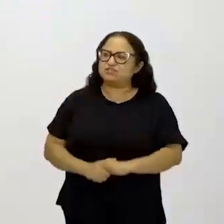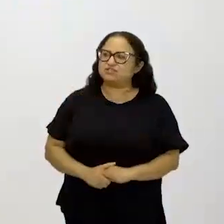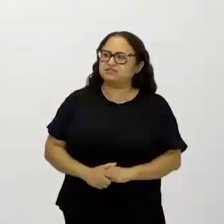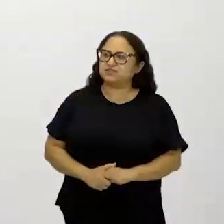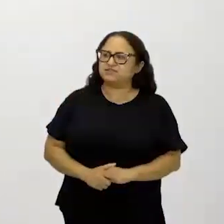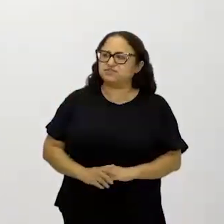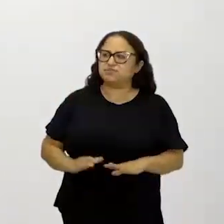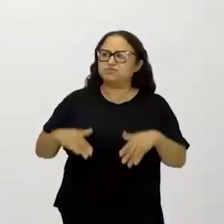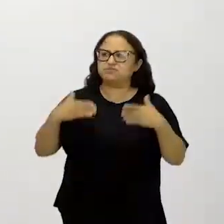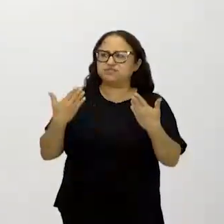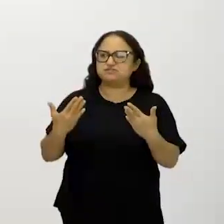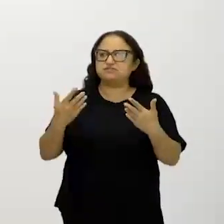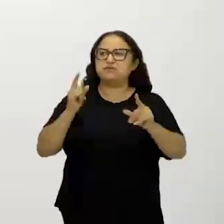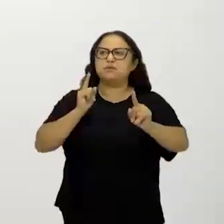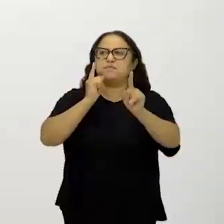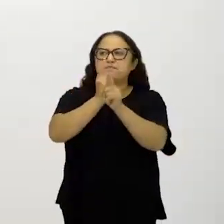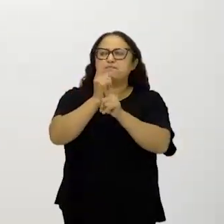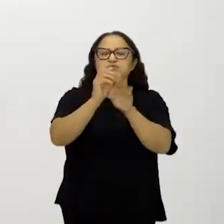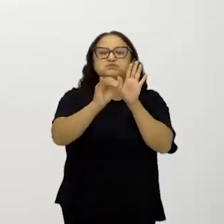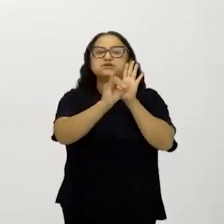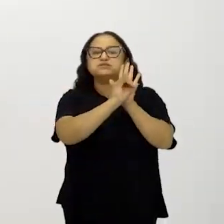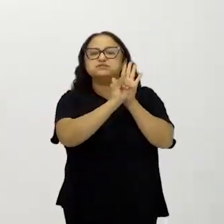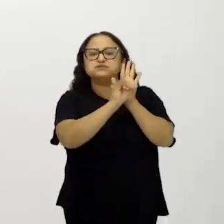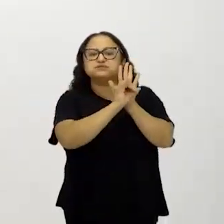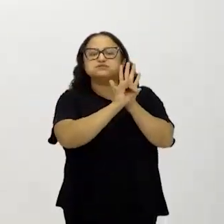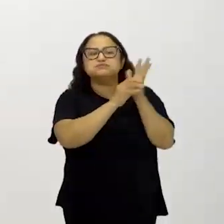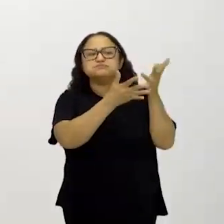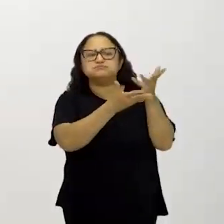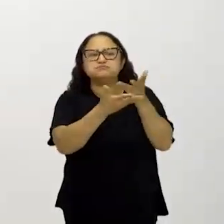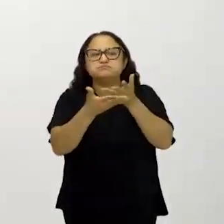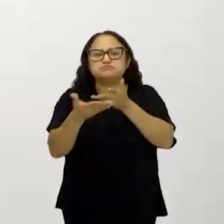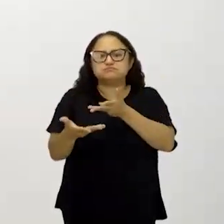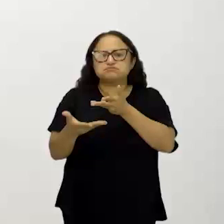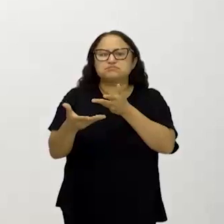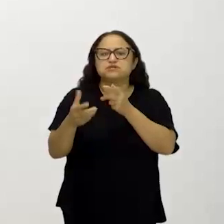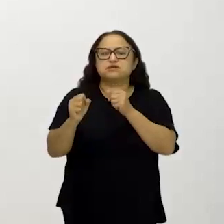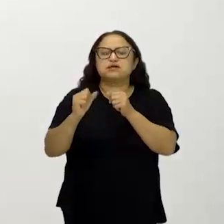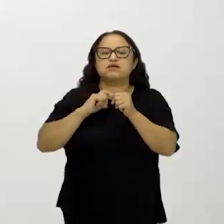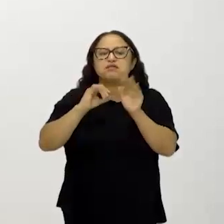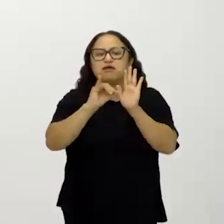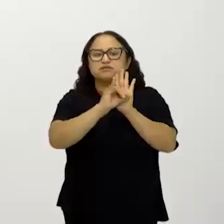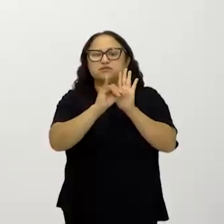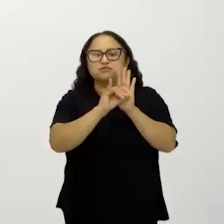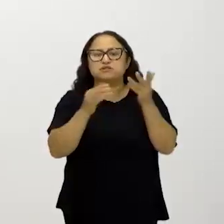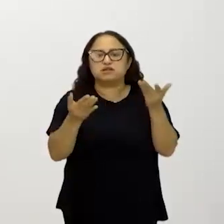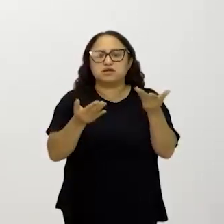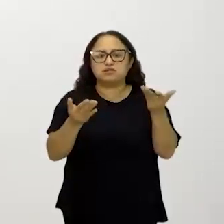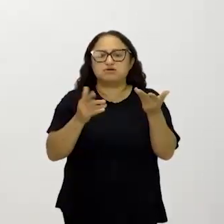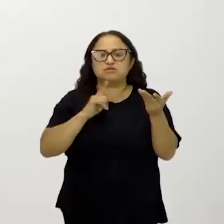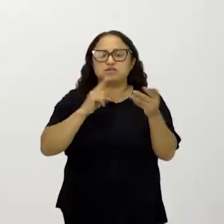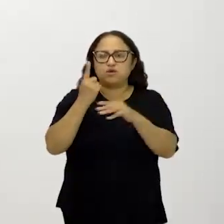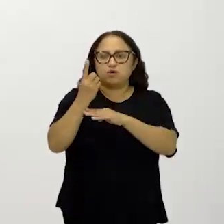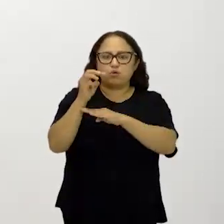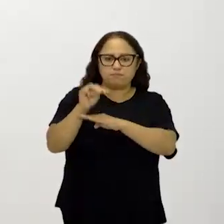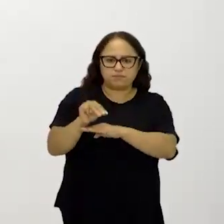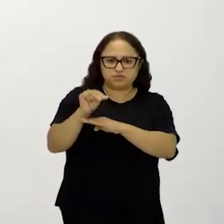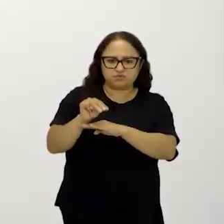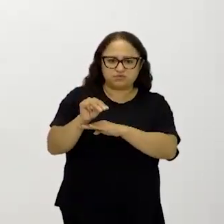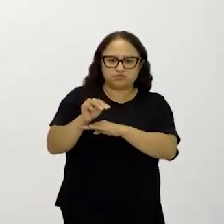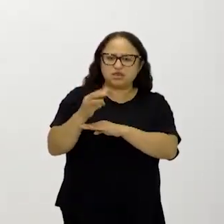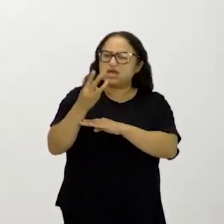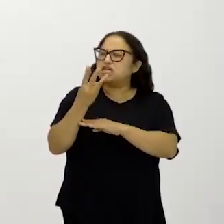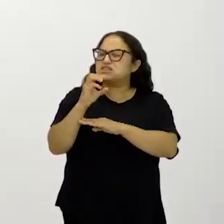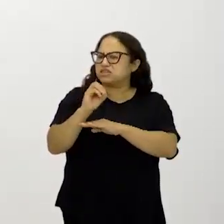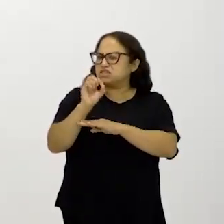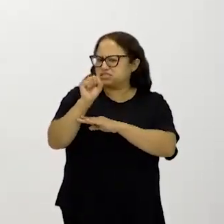B, busca a identidade. Então, busca resgatar essa identidade. E eu vou deixar aí 30